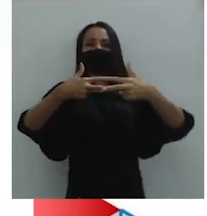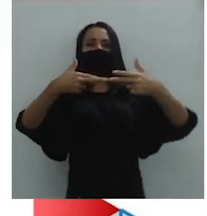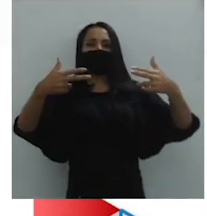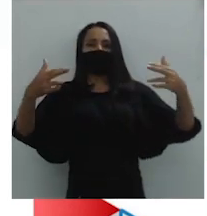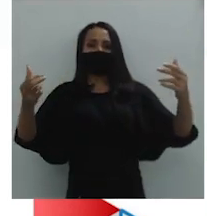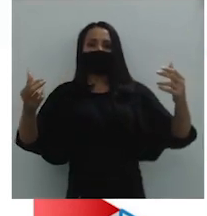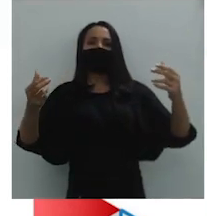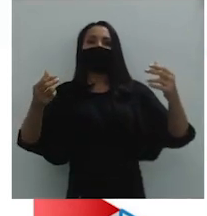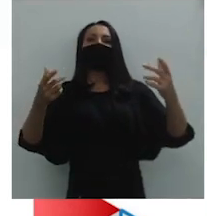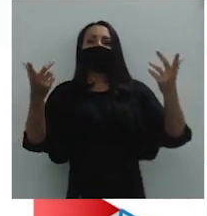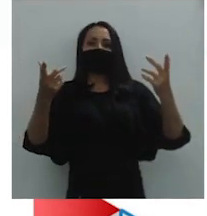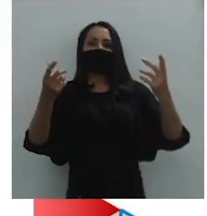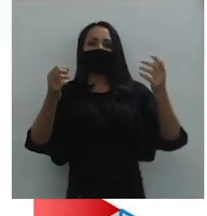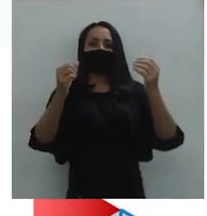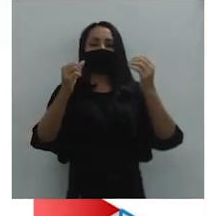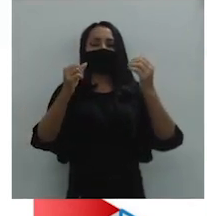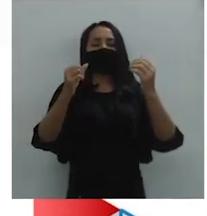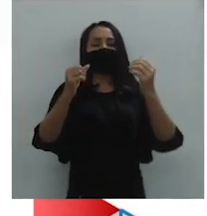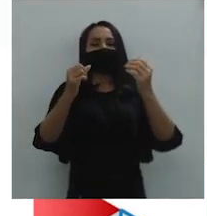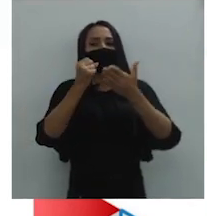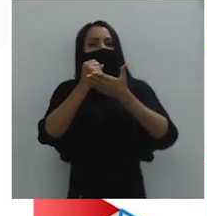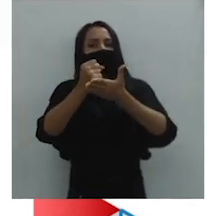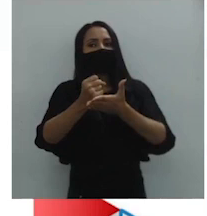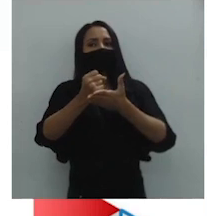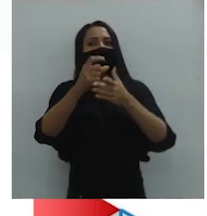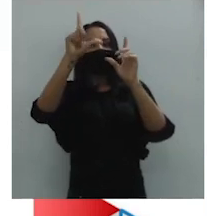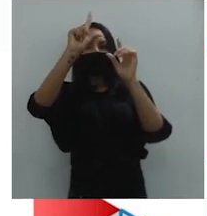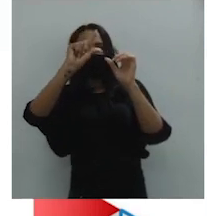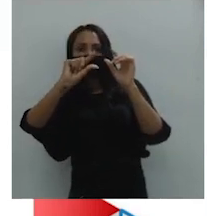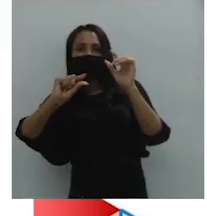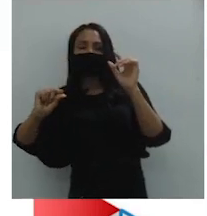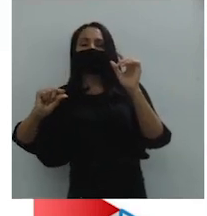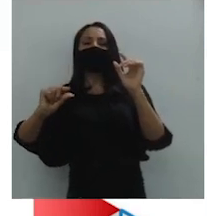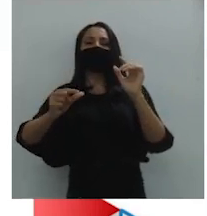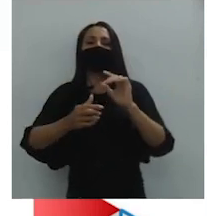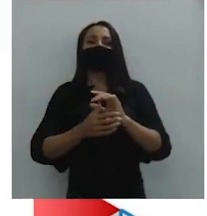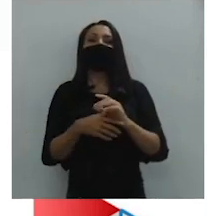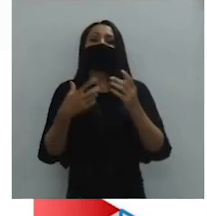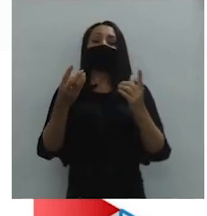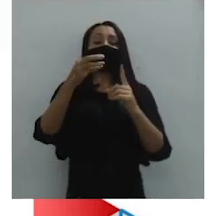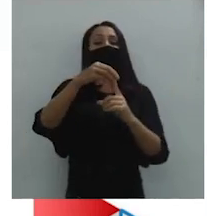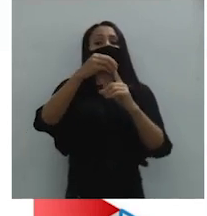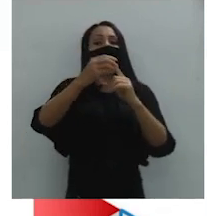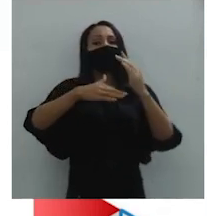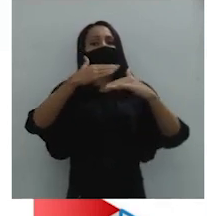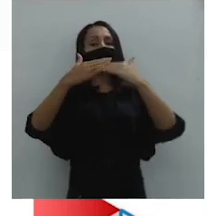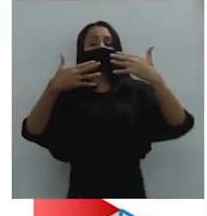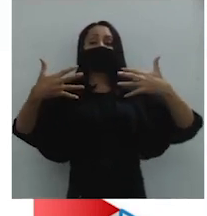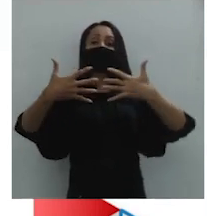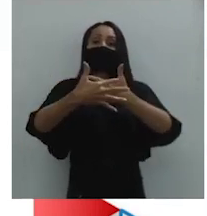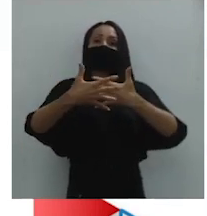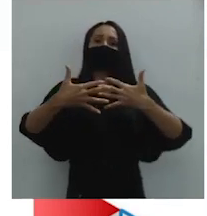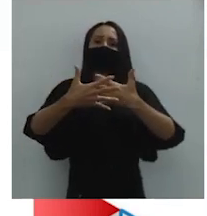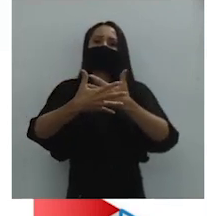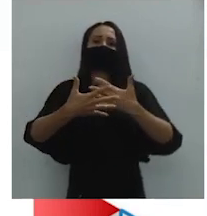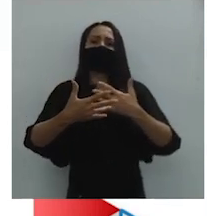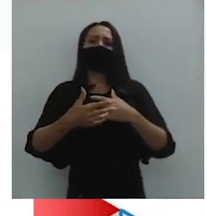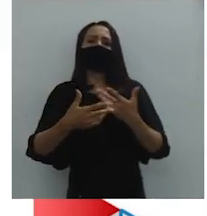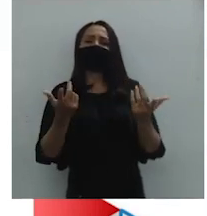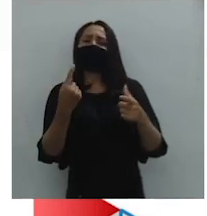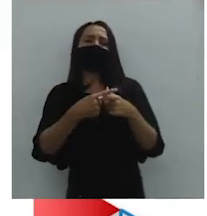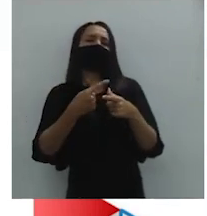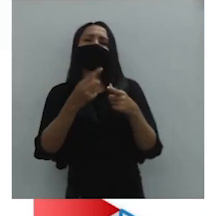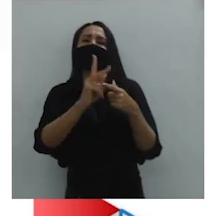de fecundidade, principalmente o processo da urbanização. Mas por que, professora?